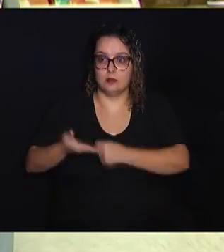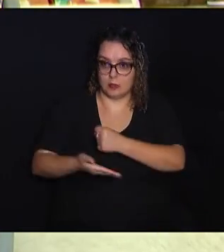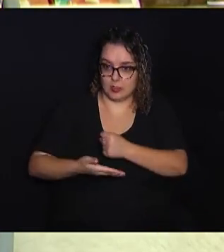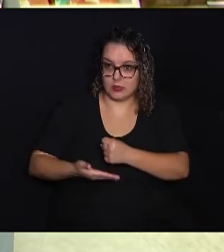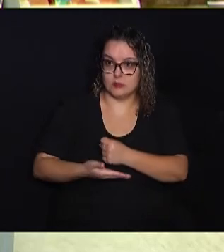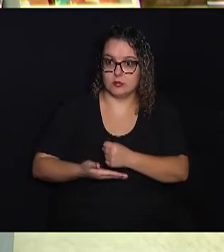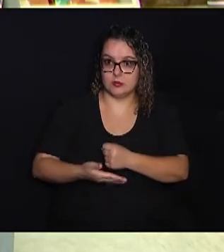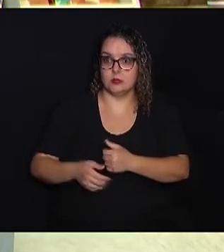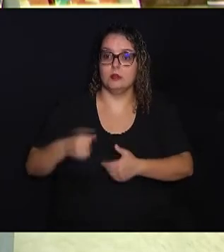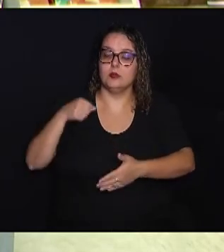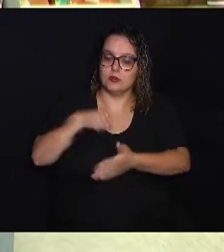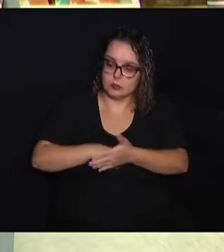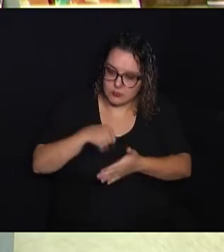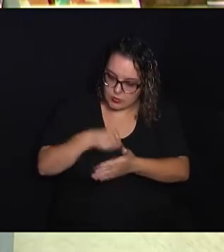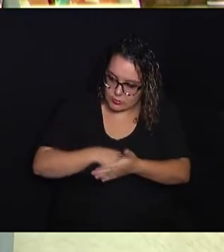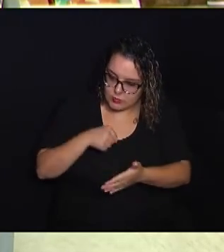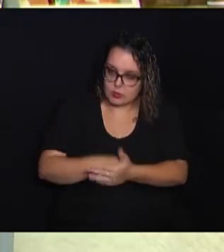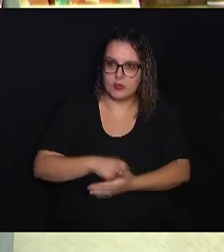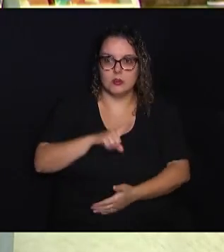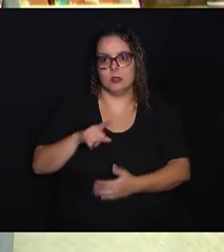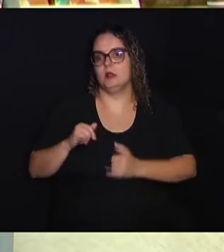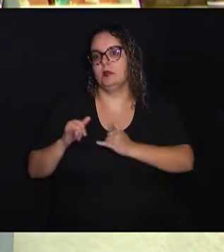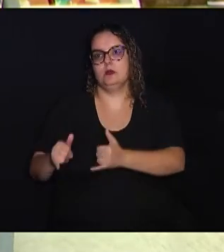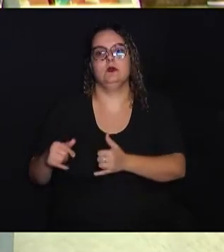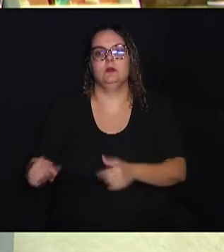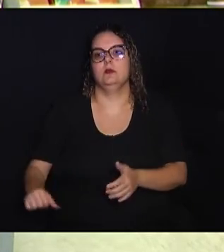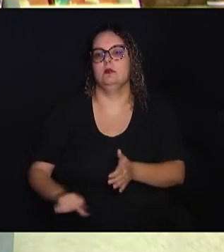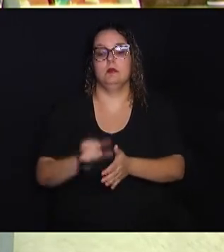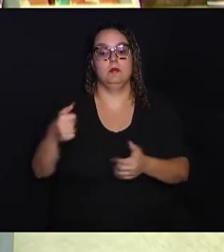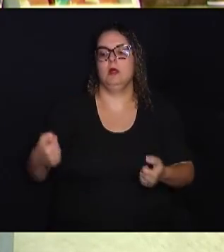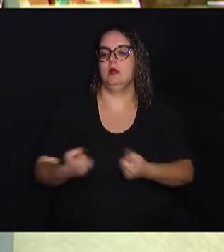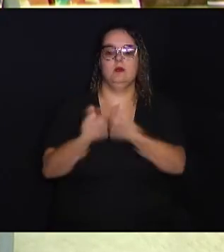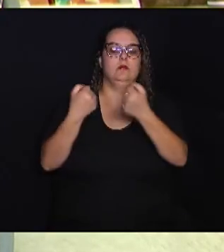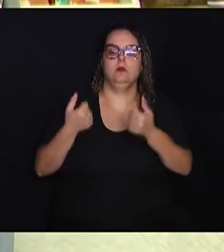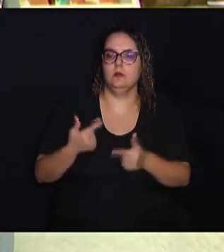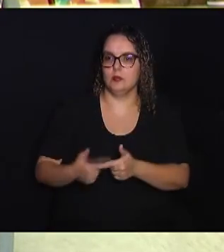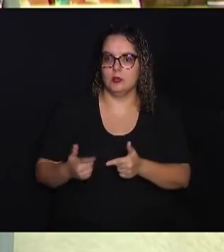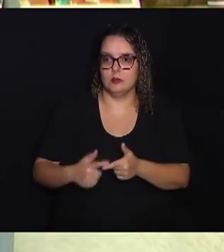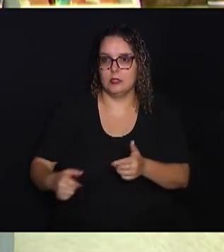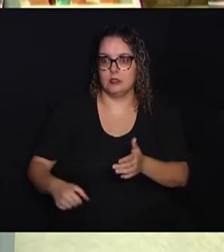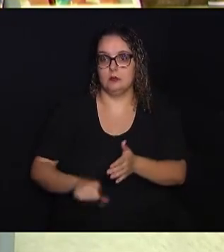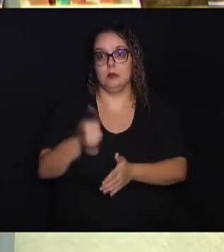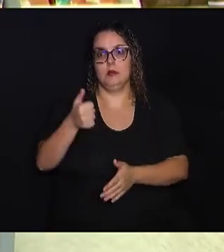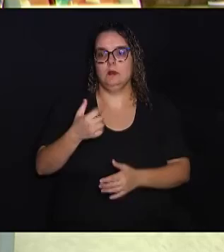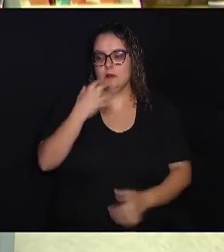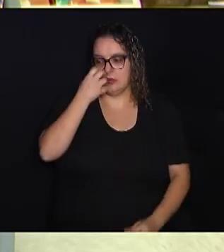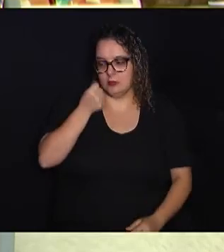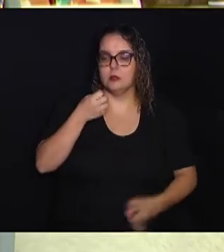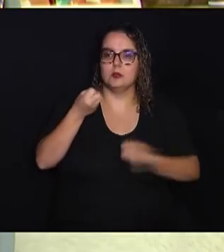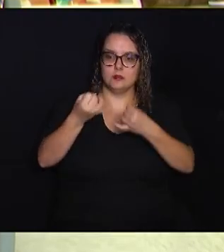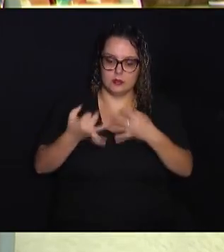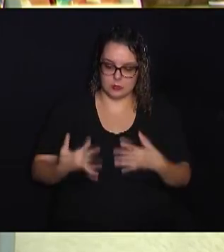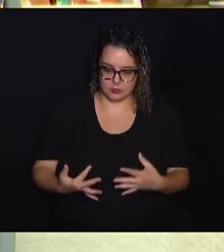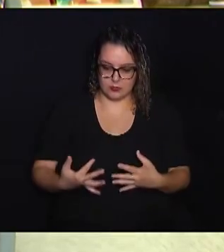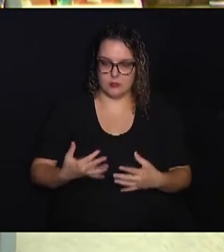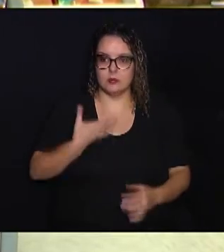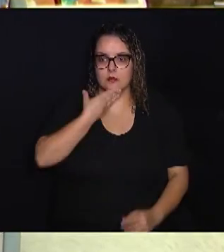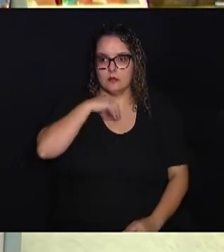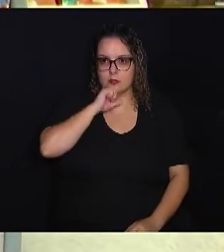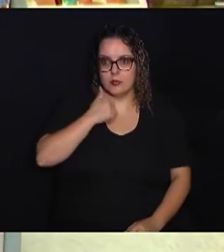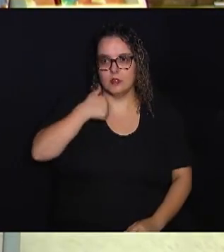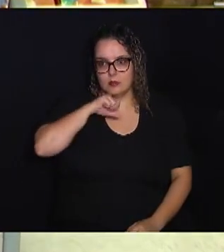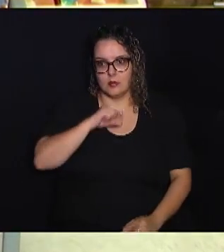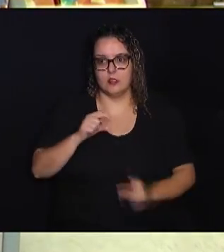com persistência, e não desiste no primeiro embate, nessa primeira frustração. Então eu oriento muitos pais nessa questão. Essa minha